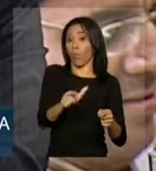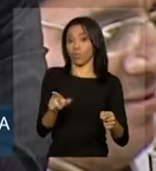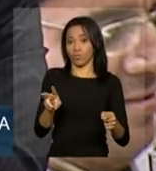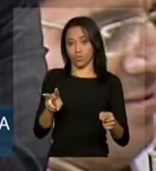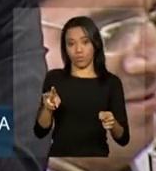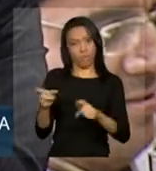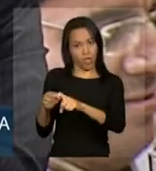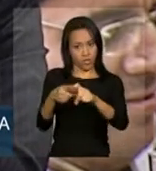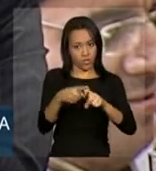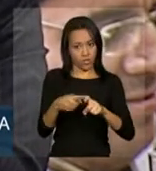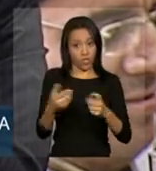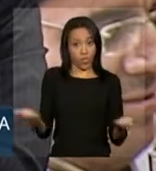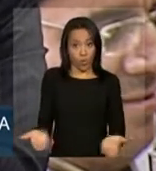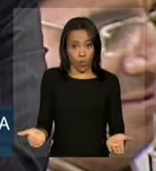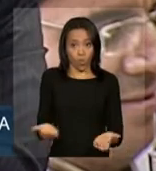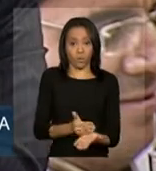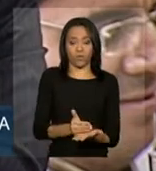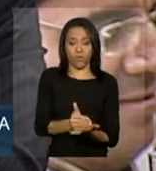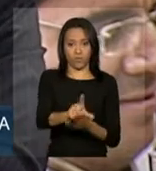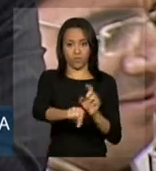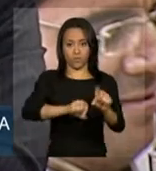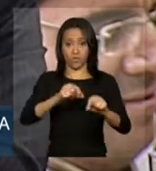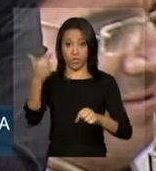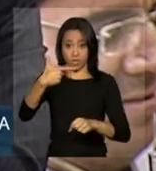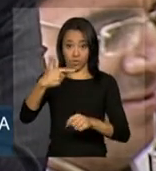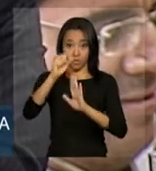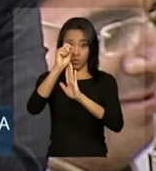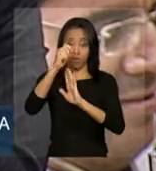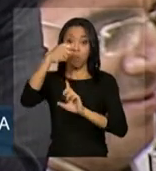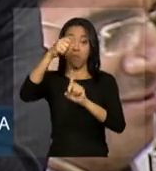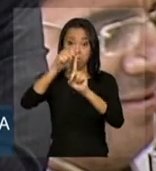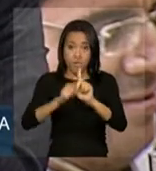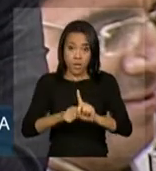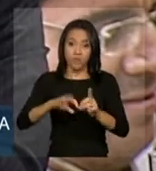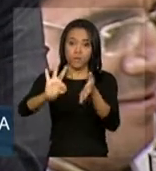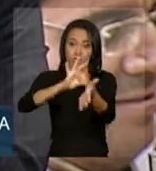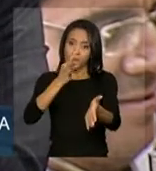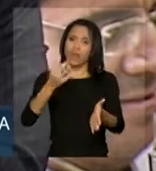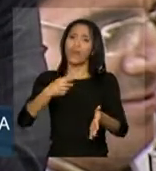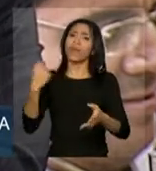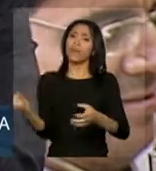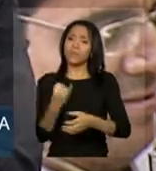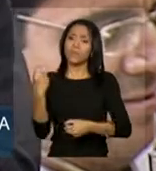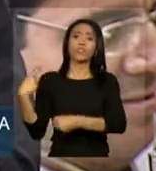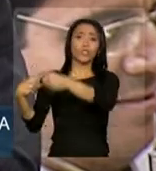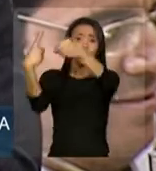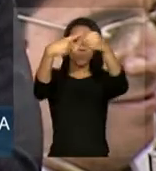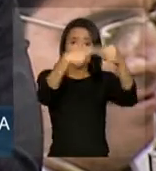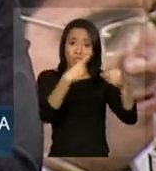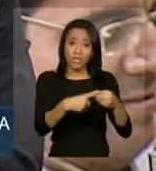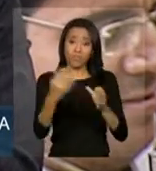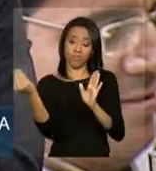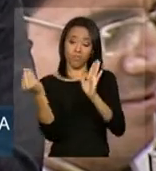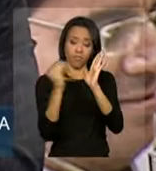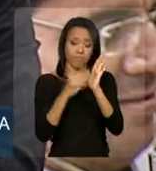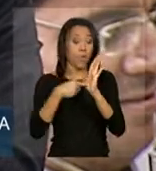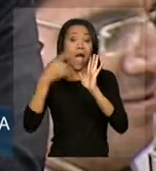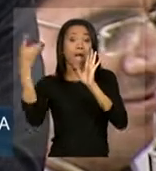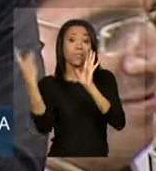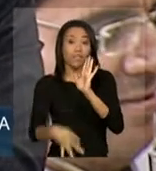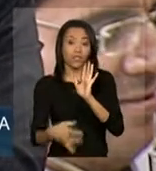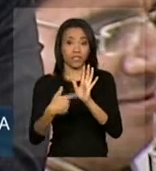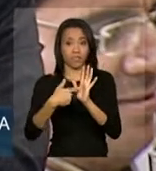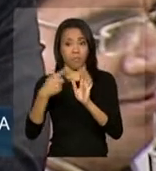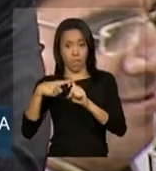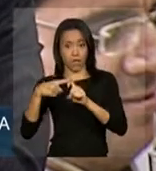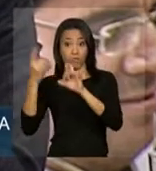dos Municípios a partir de hoje do segundo mês de inscrições é muito importante que os municípios confirmem a desistência até amanhã e até o